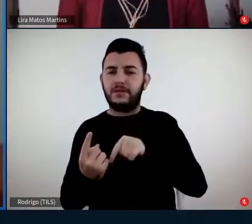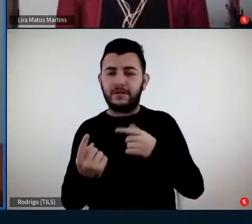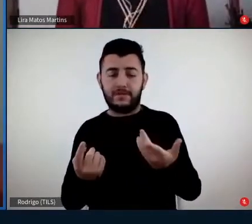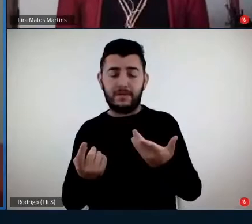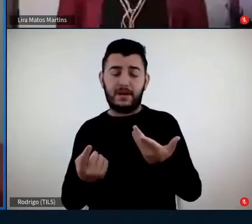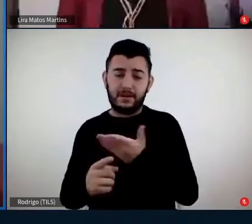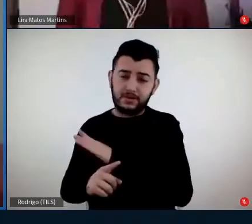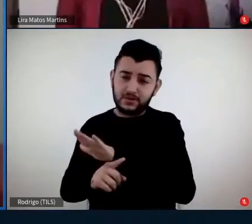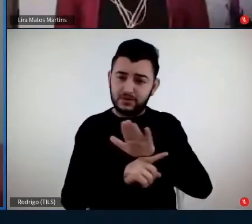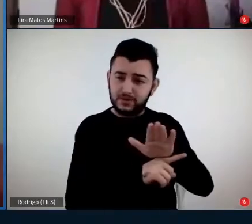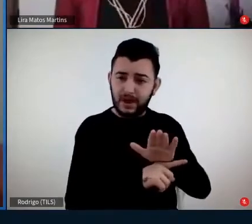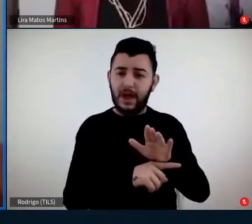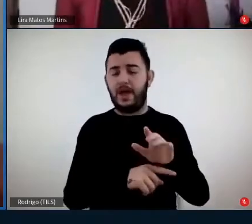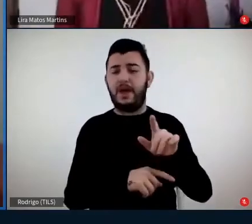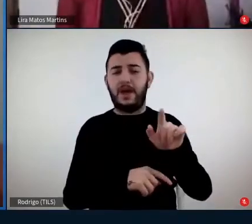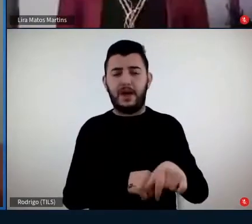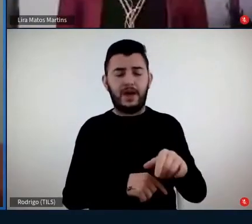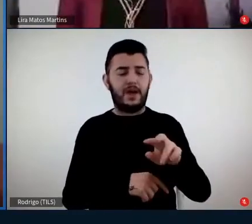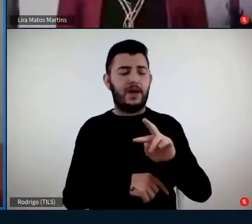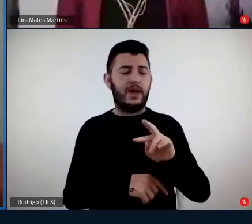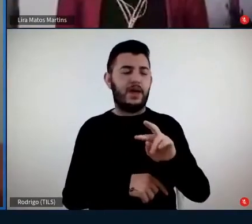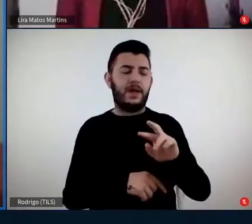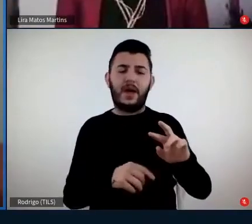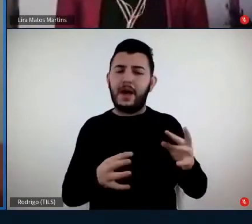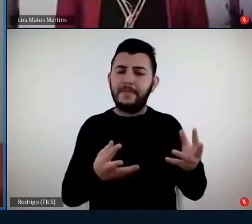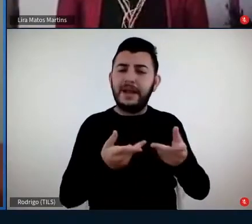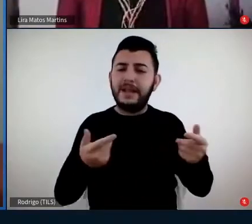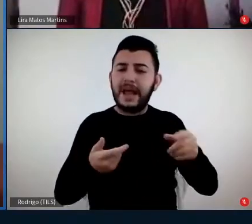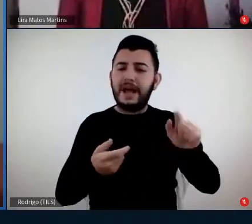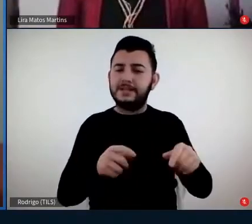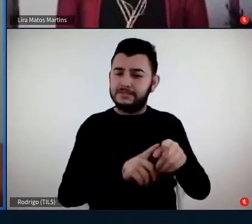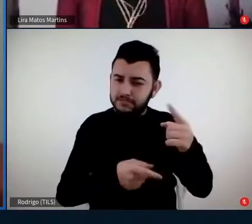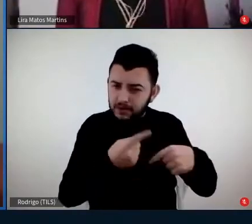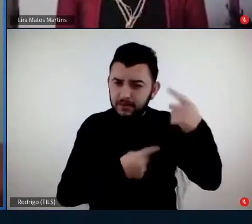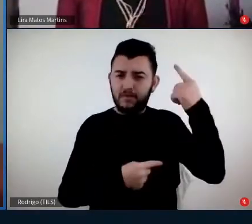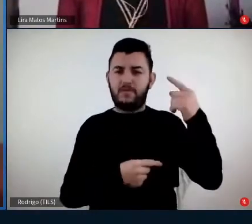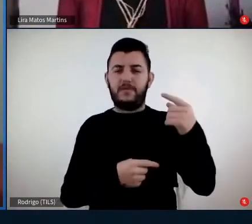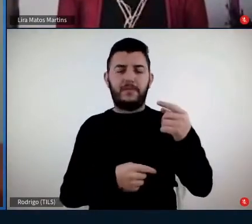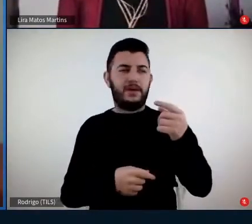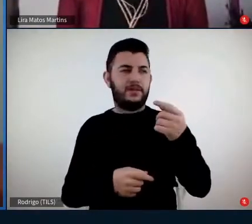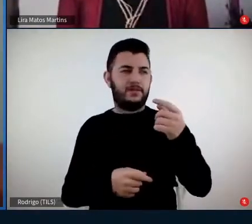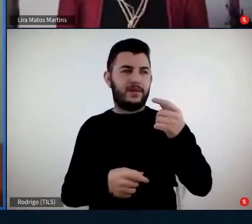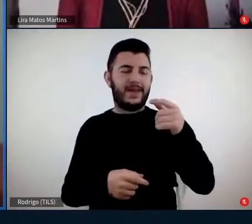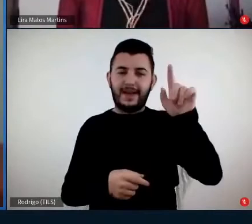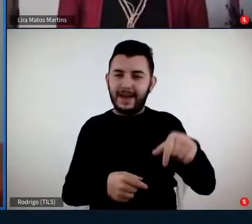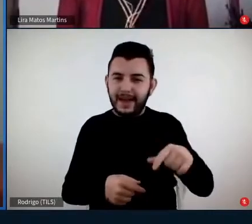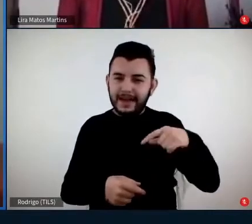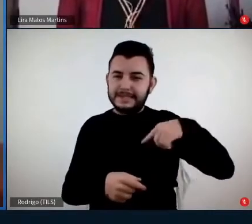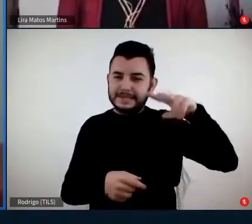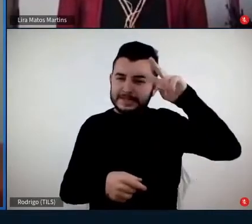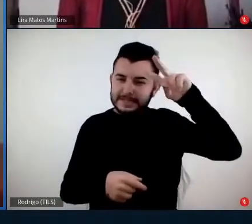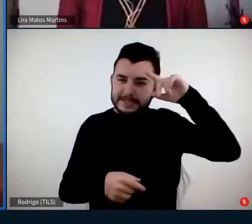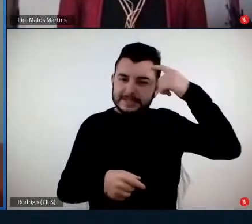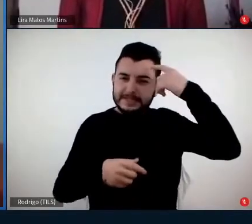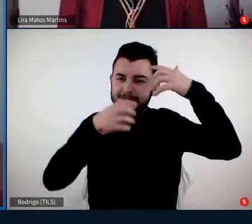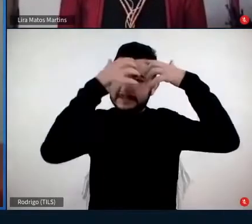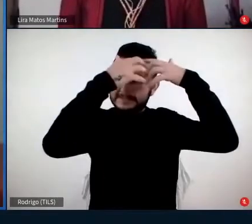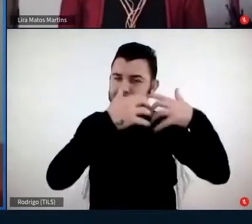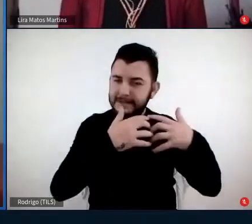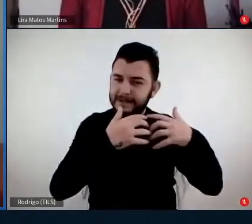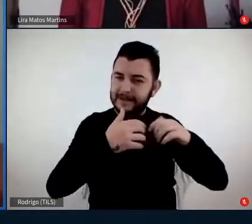dessas habilidades de refletir sobre a própria reflexão, de pensar